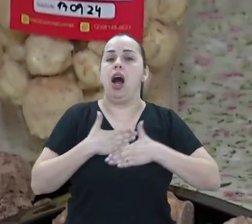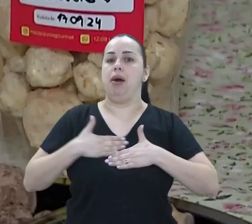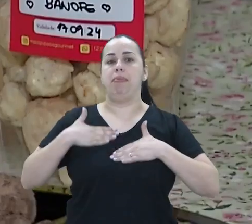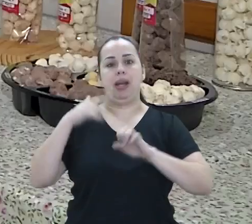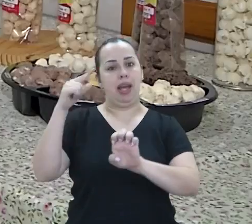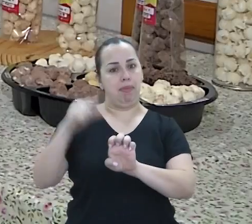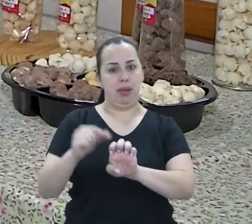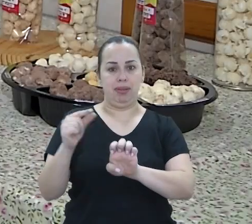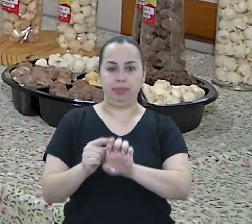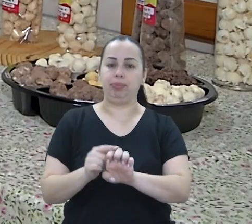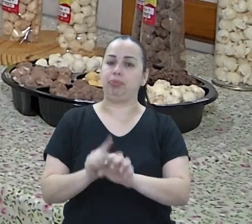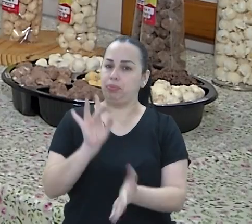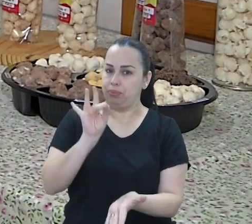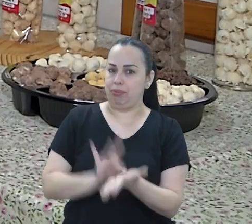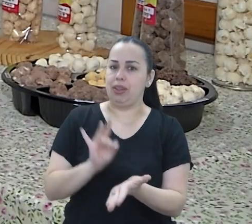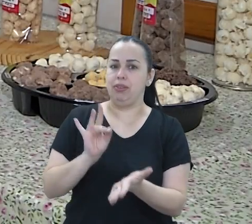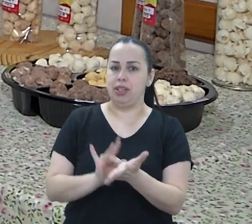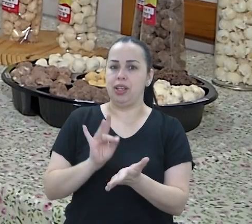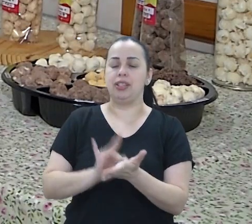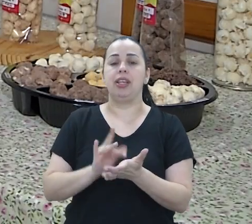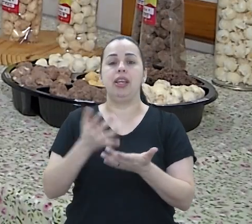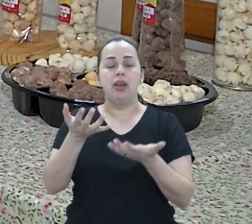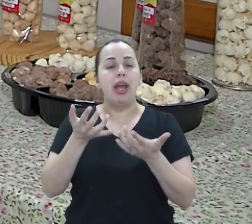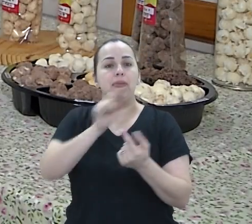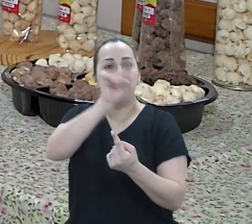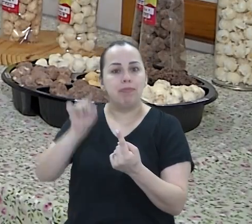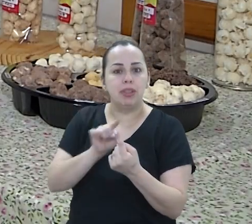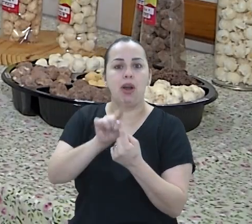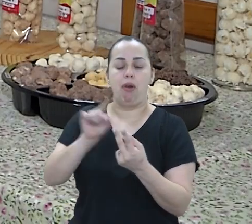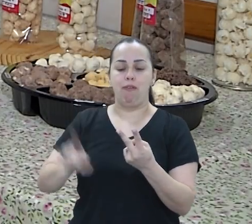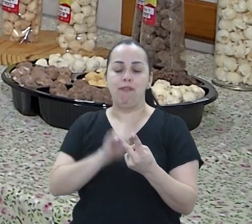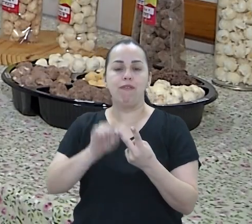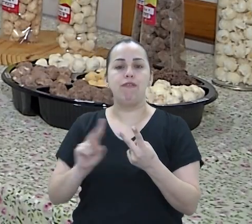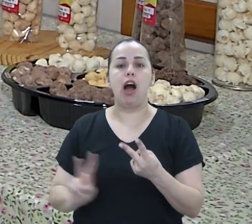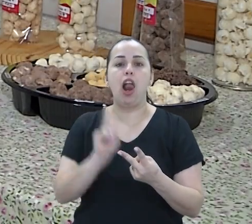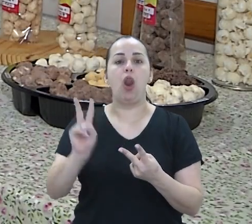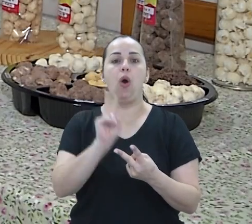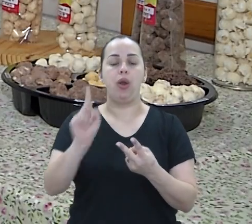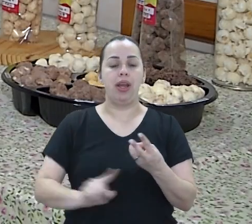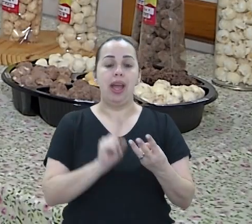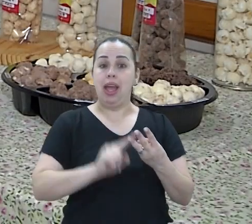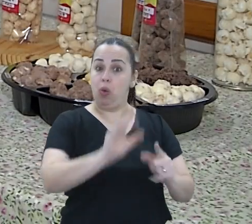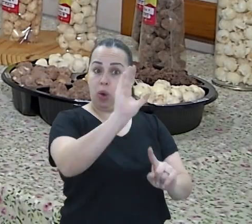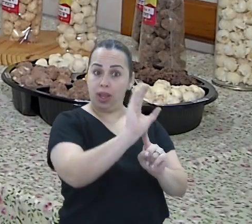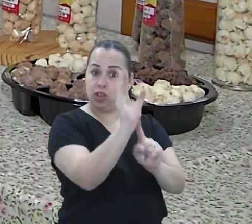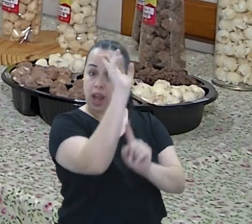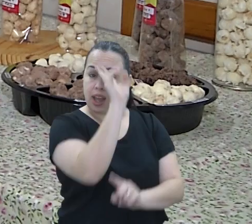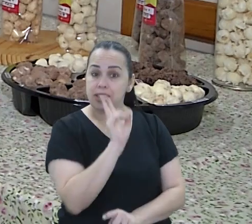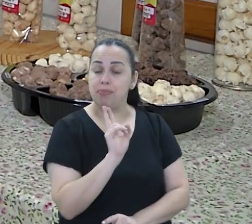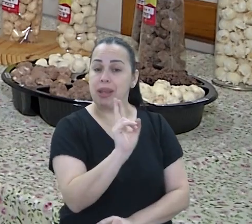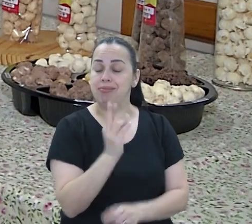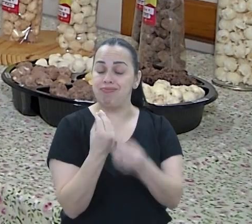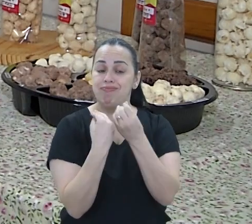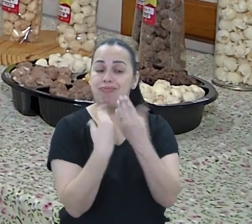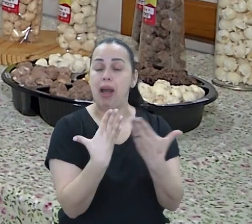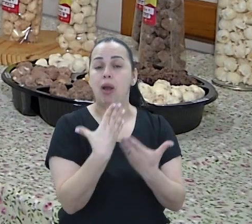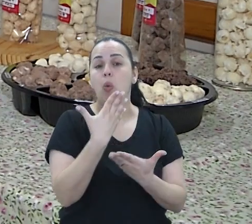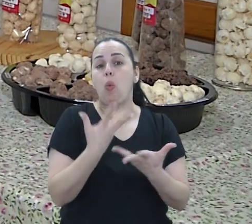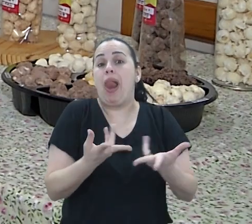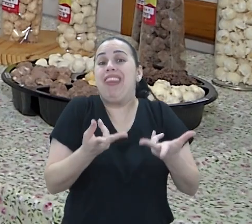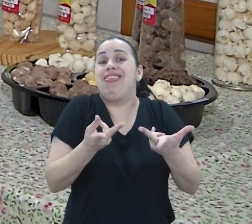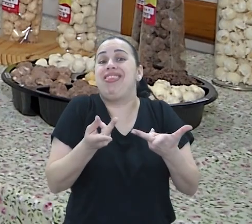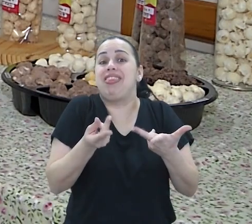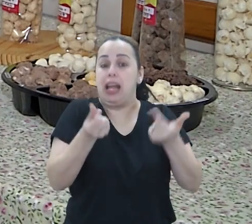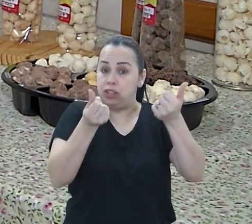uma paixão. Hoje eu prezo muito isso, a minha missão, os meus valores, que é realmente respeitar o meu cliente, levar